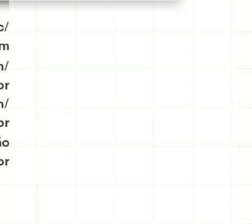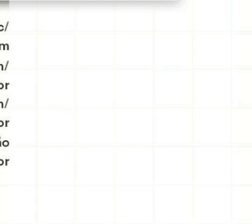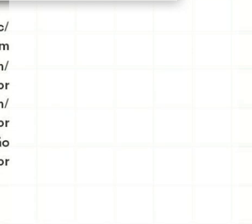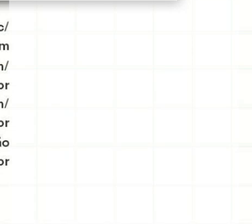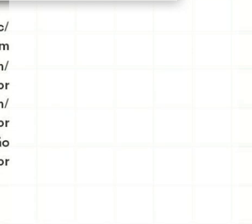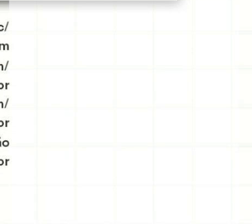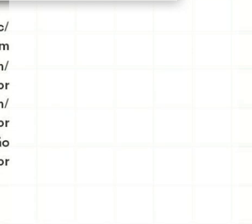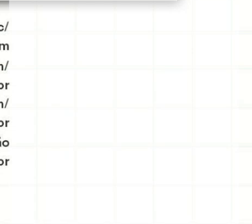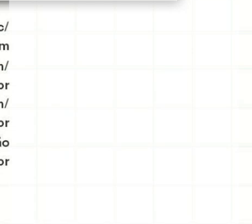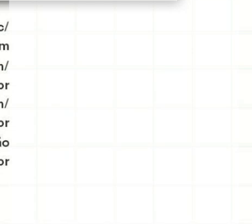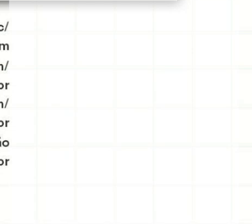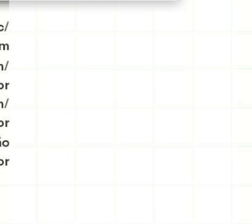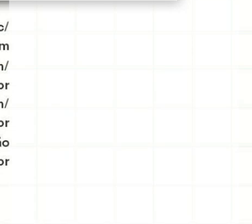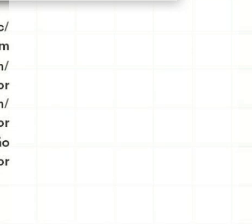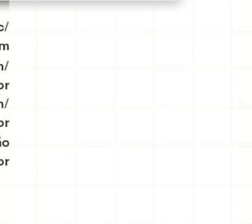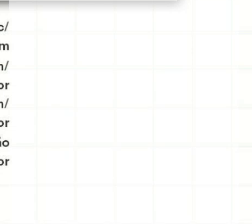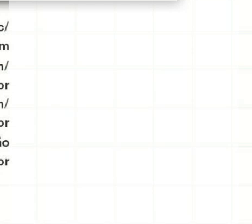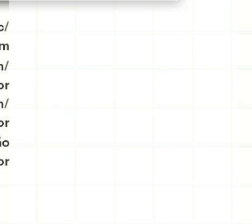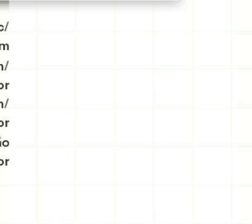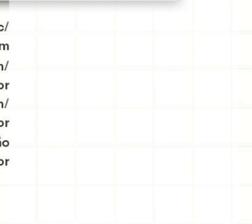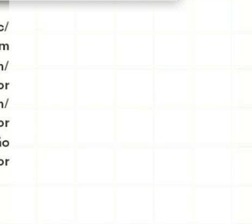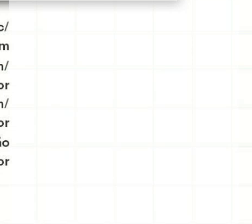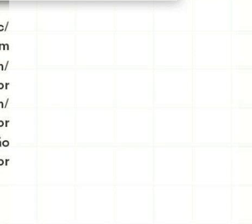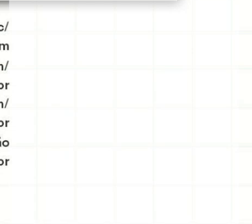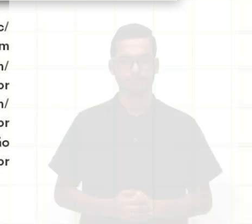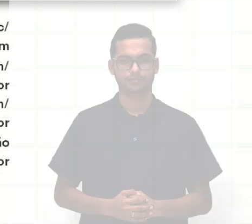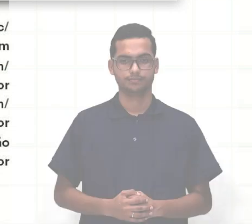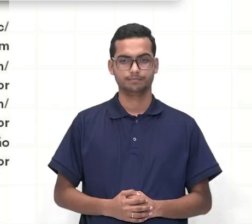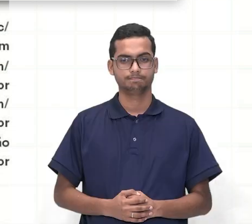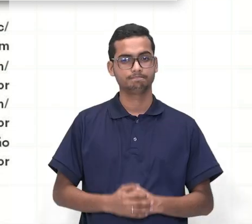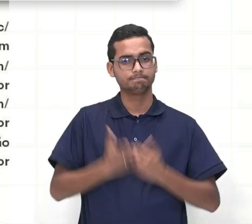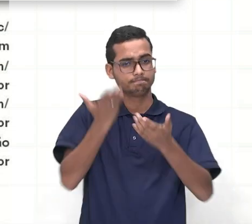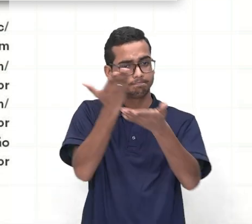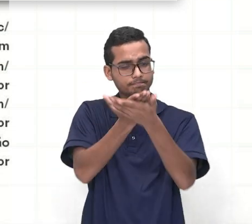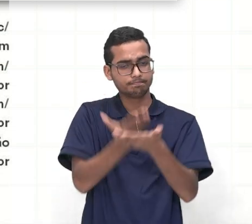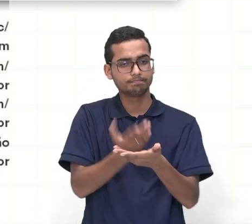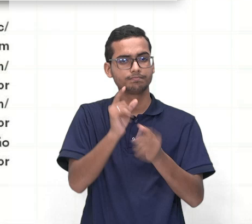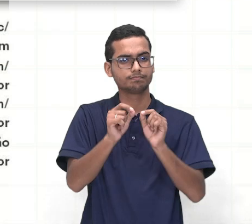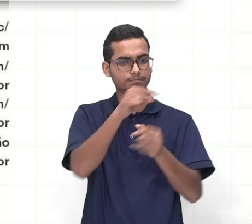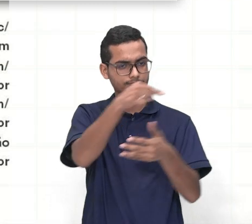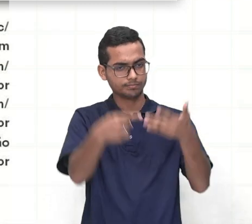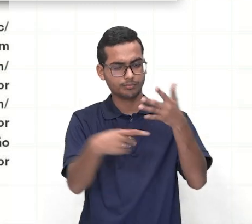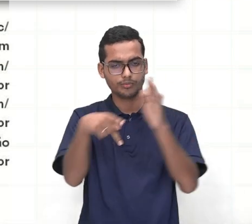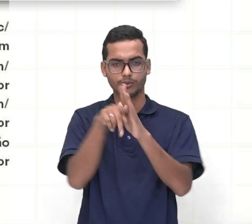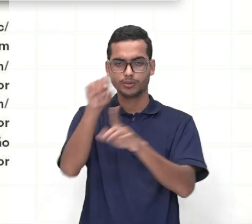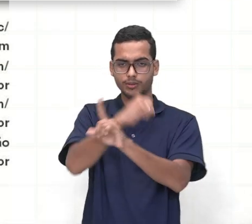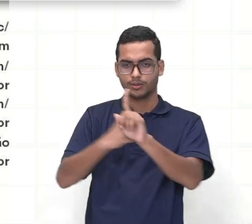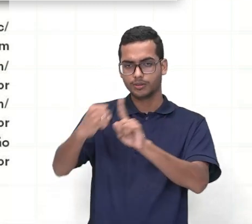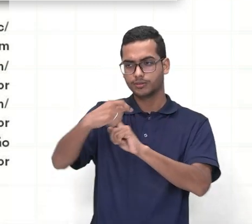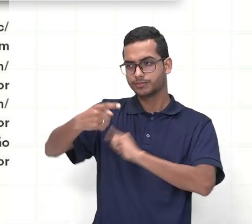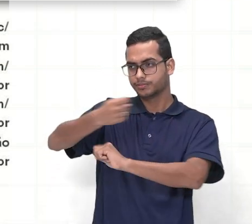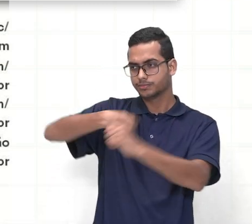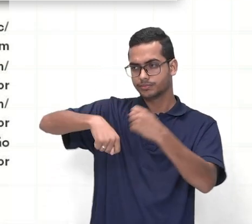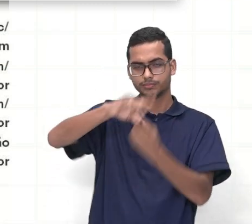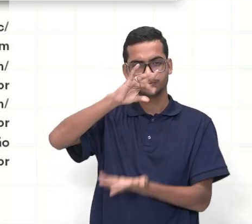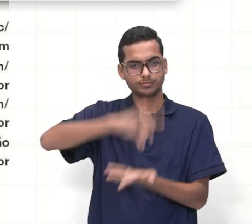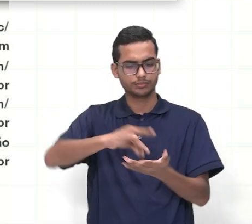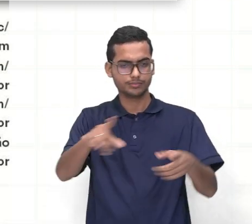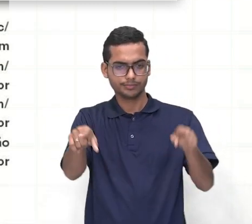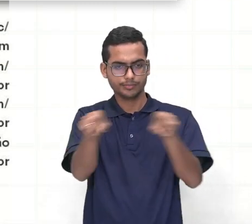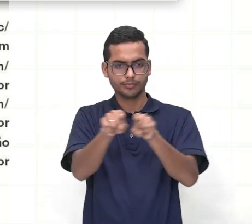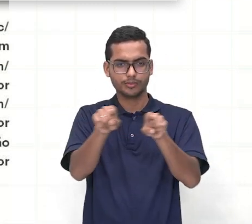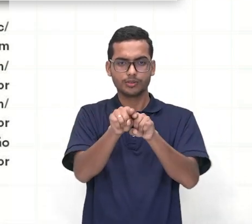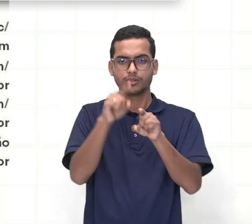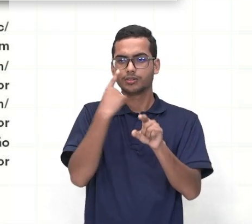condições socioeconômicas extremamente precárias, né, que aí faz com que não se tenha esse